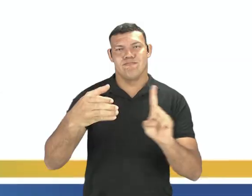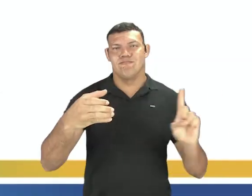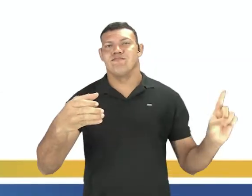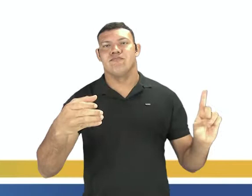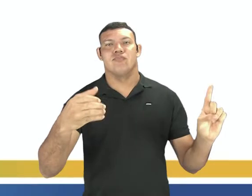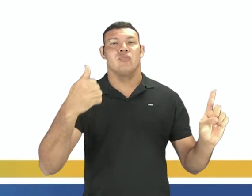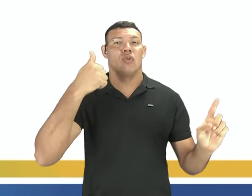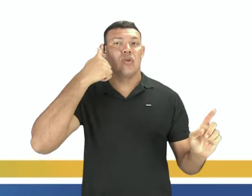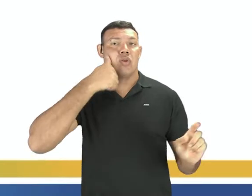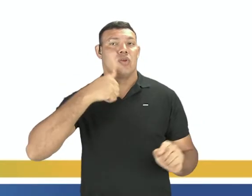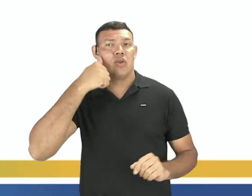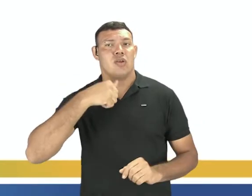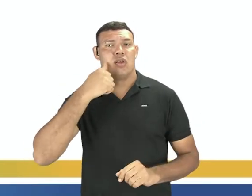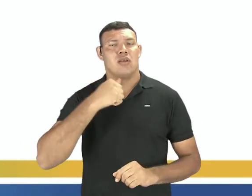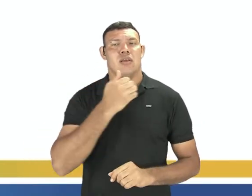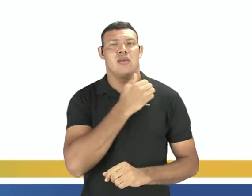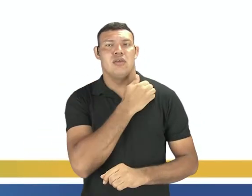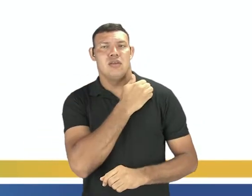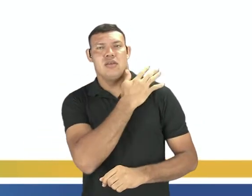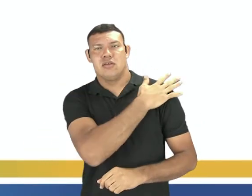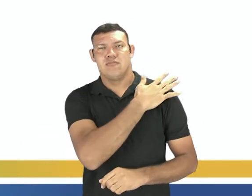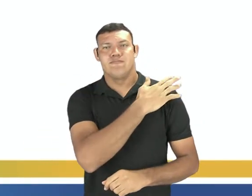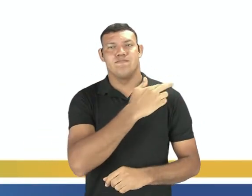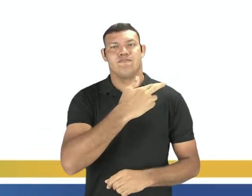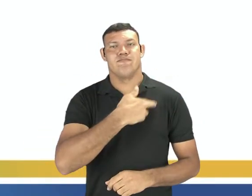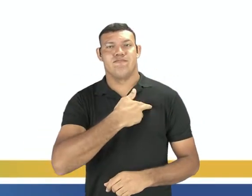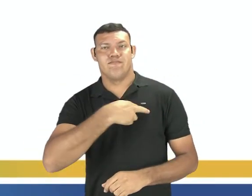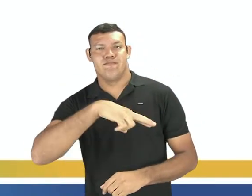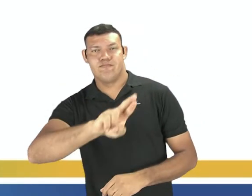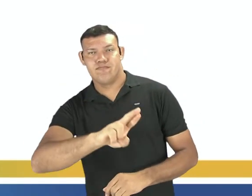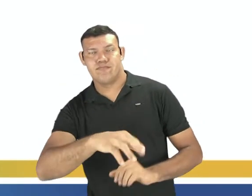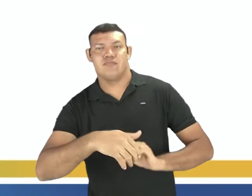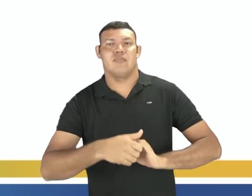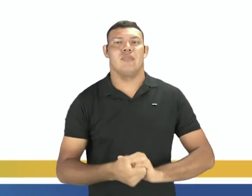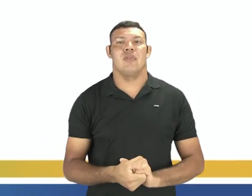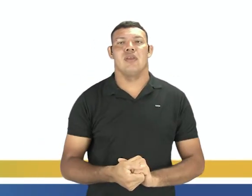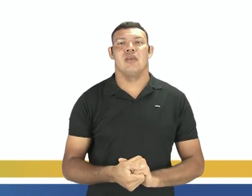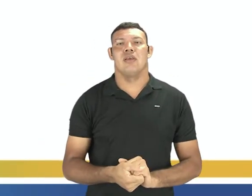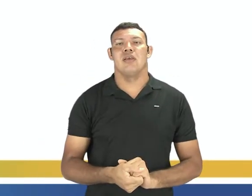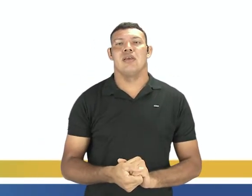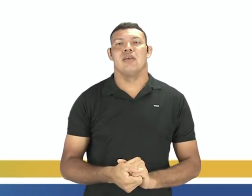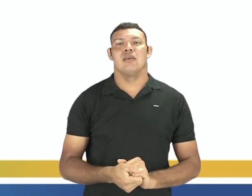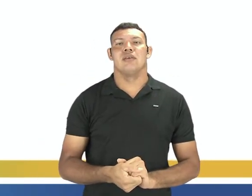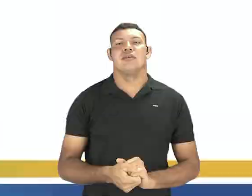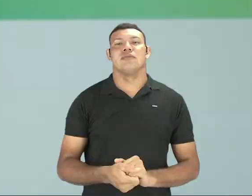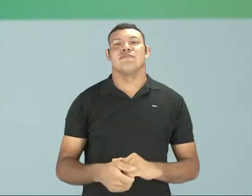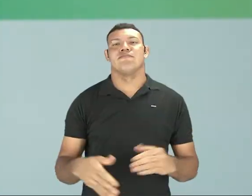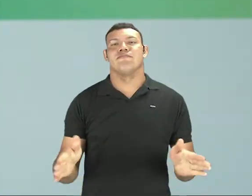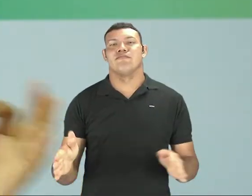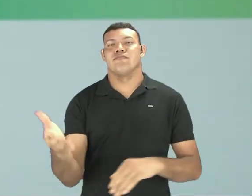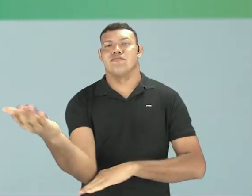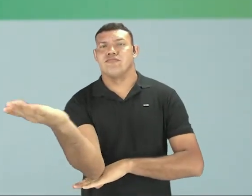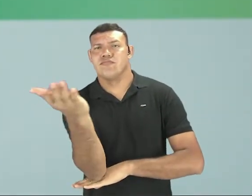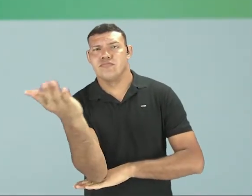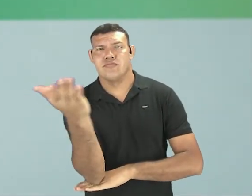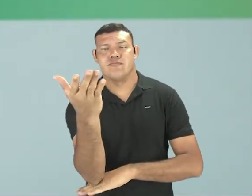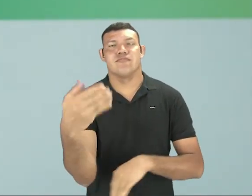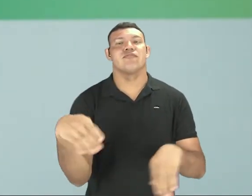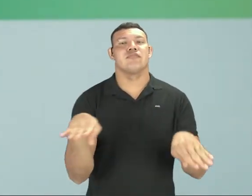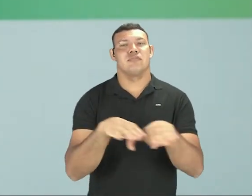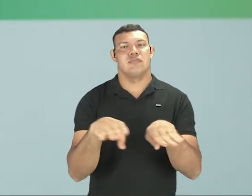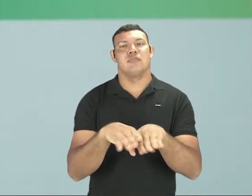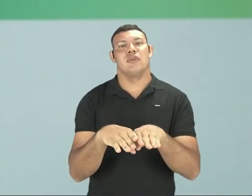né, soldados, religiosos, né? Todas essas pessoas. Então é um voto que ele deixa de ser censitário, mas ele também